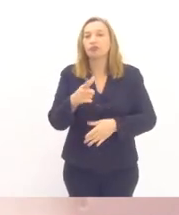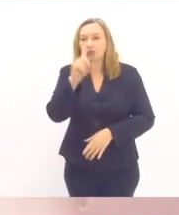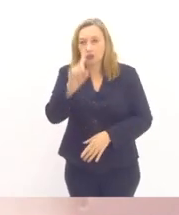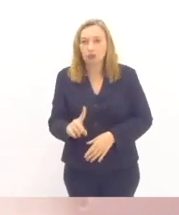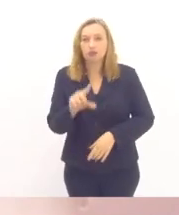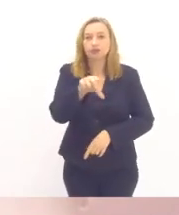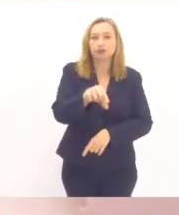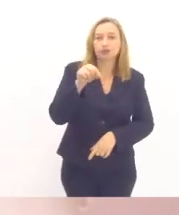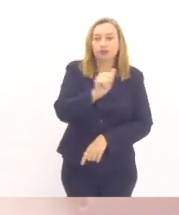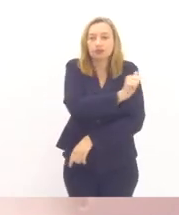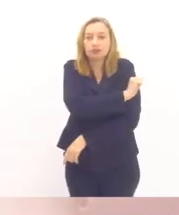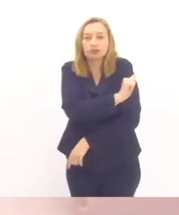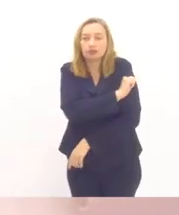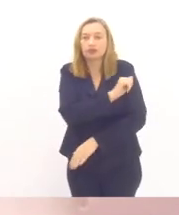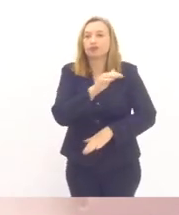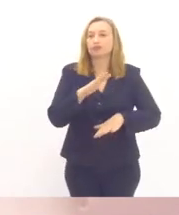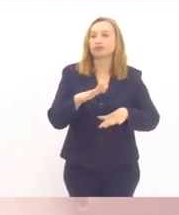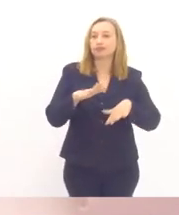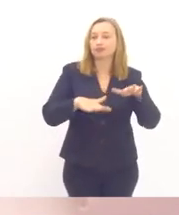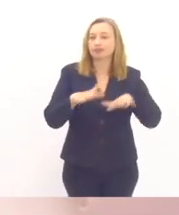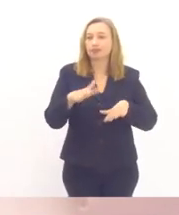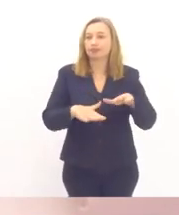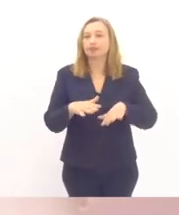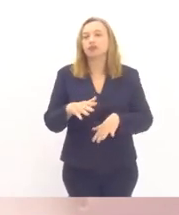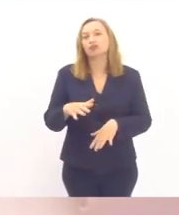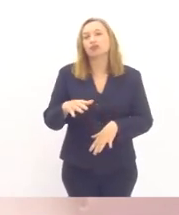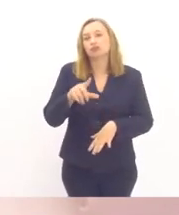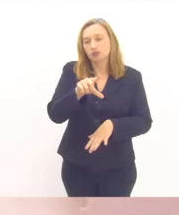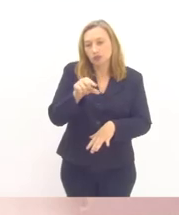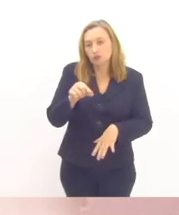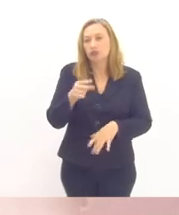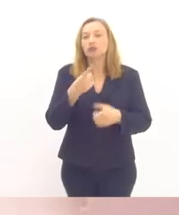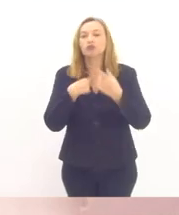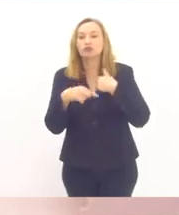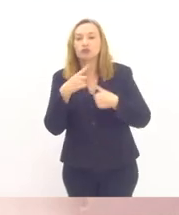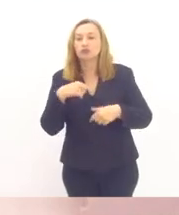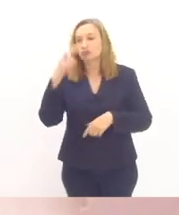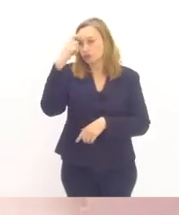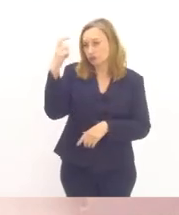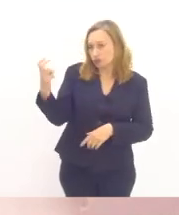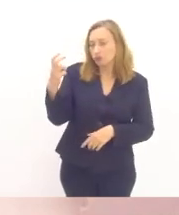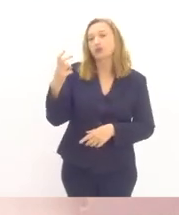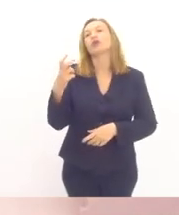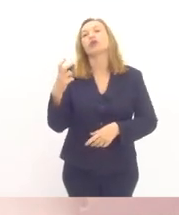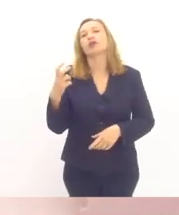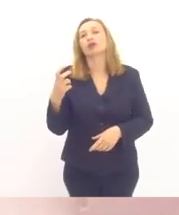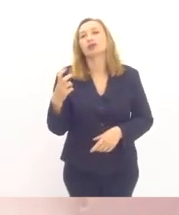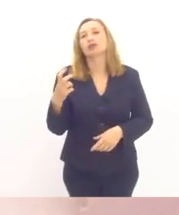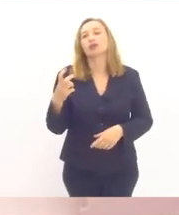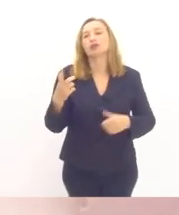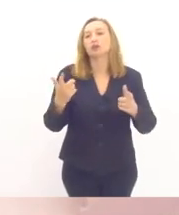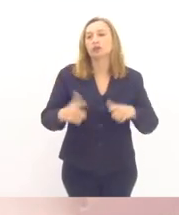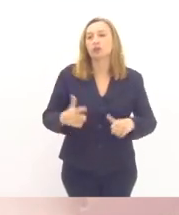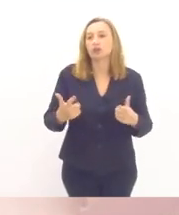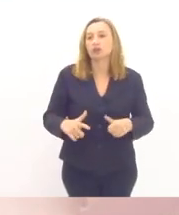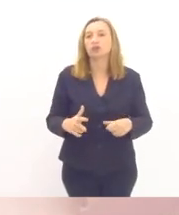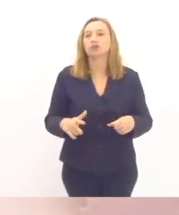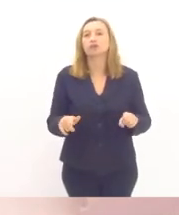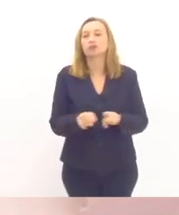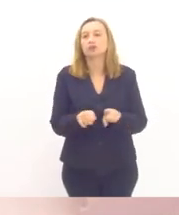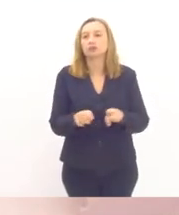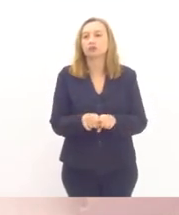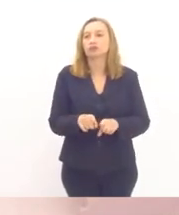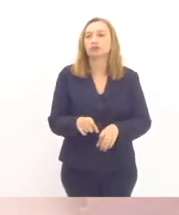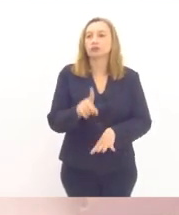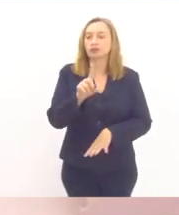dos estudantes, de acordo com suas preferências, suas inserções culturais, suas inserções regionais, enfim, e garantir que a